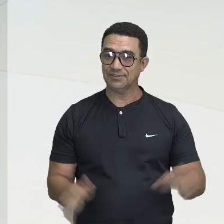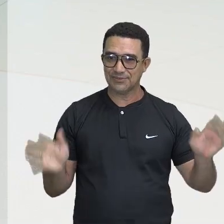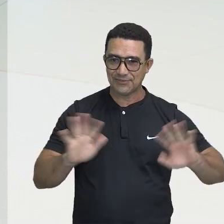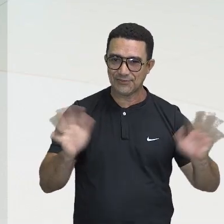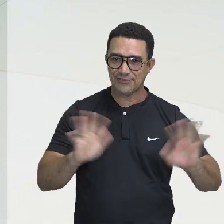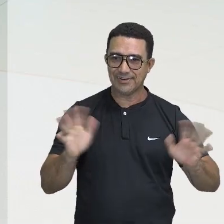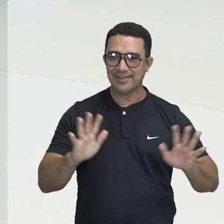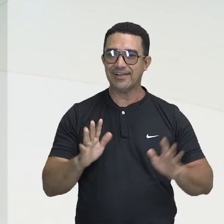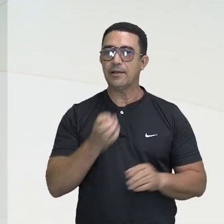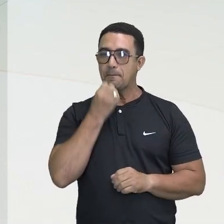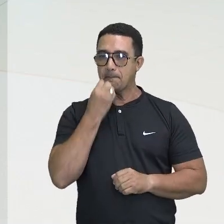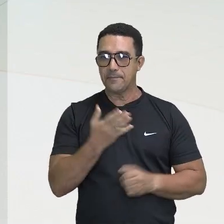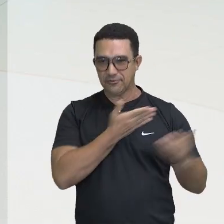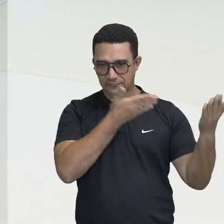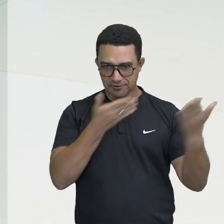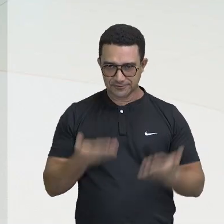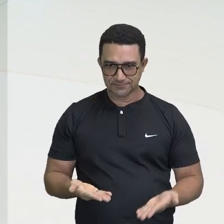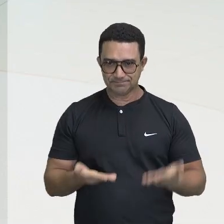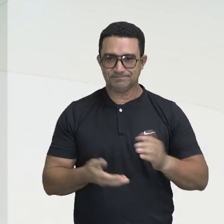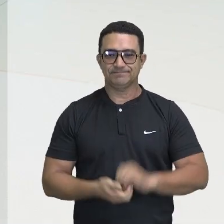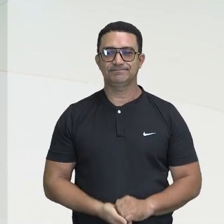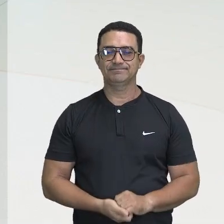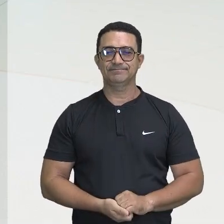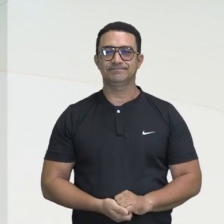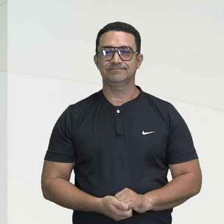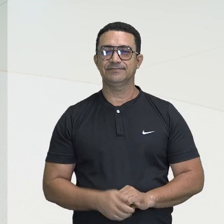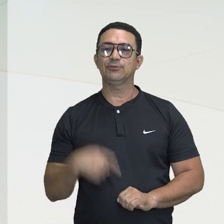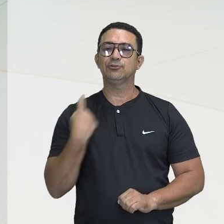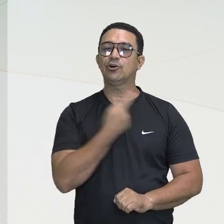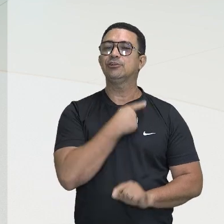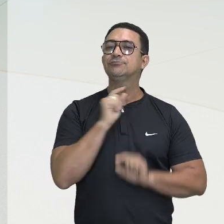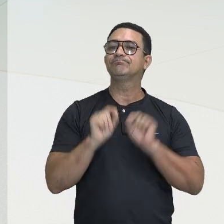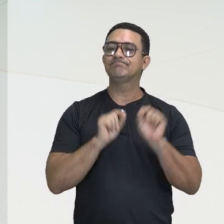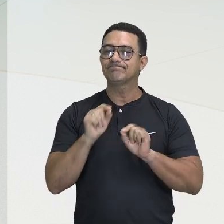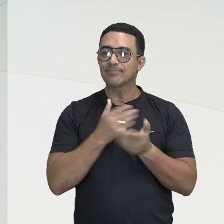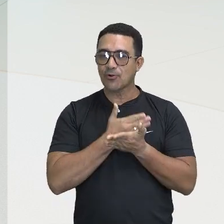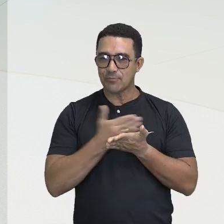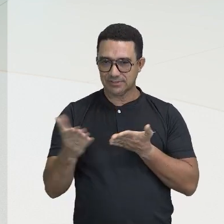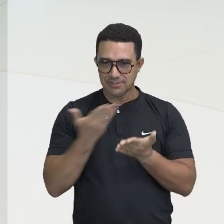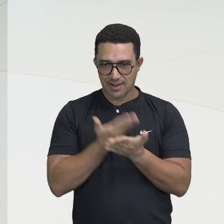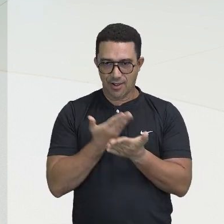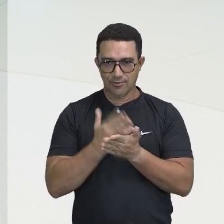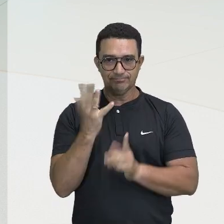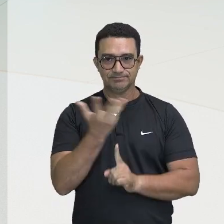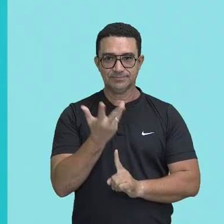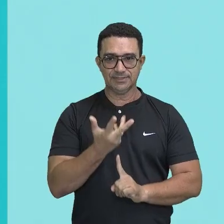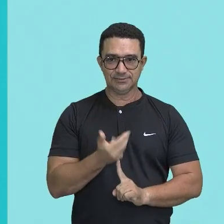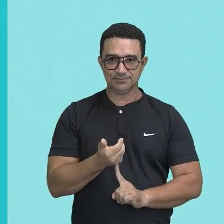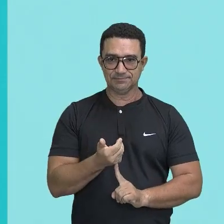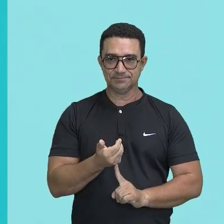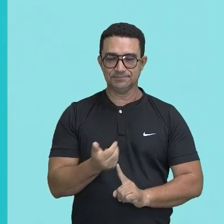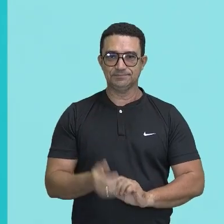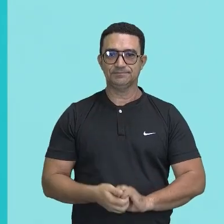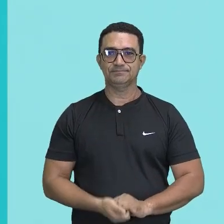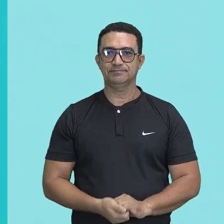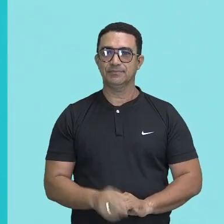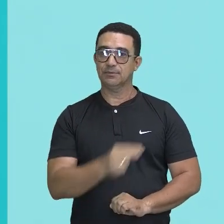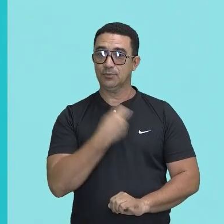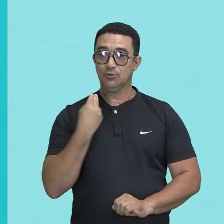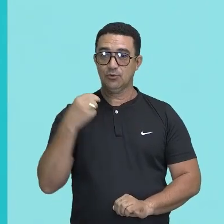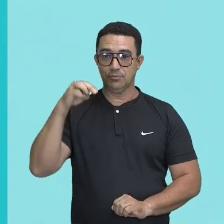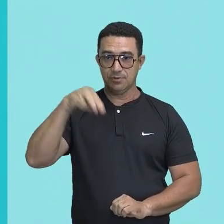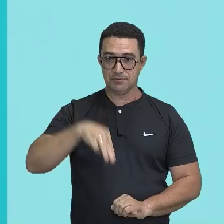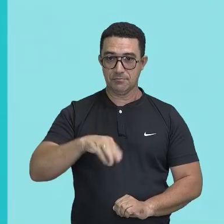Olá, sejam muito bem-vindos! Estamos agora iniciando a nossa aula de artes. Sou a professora